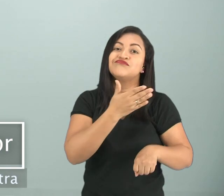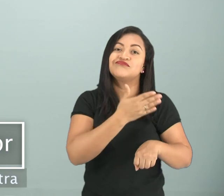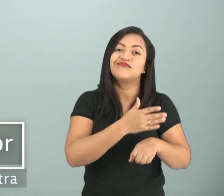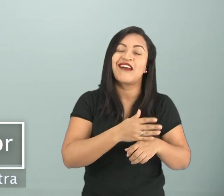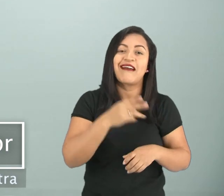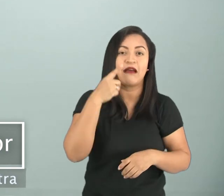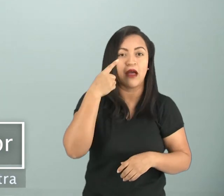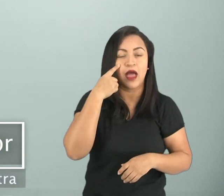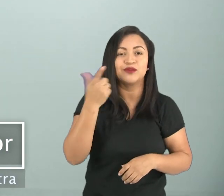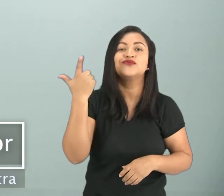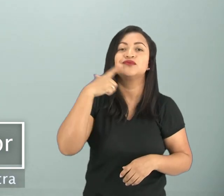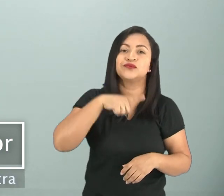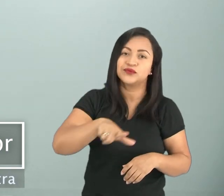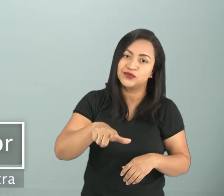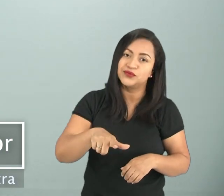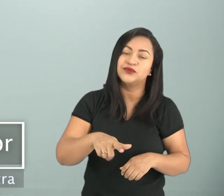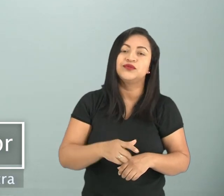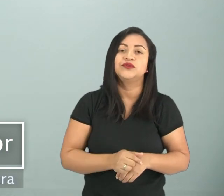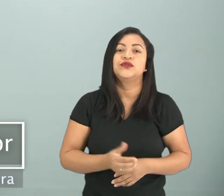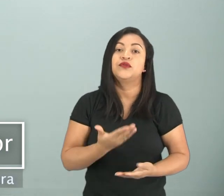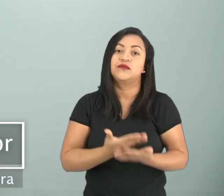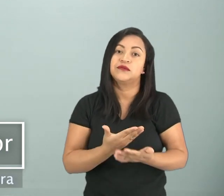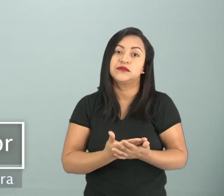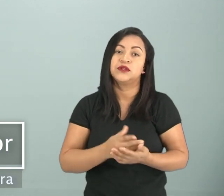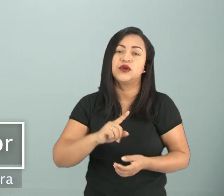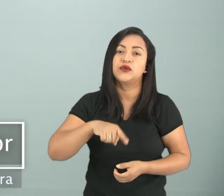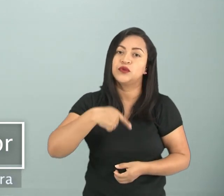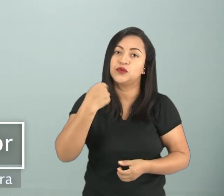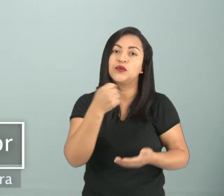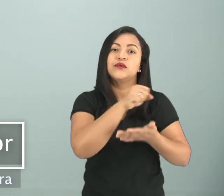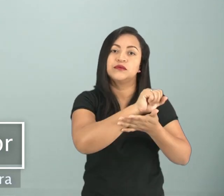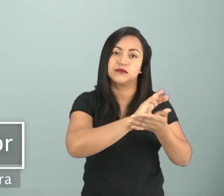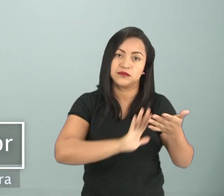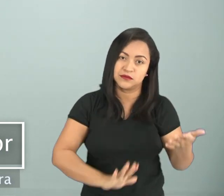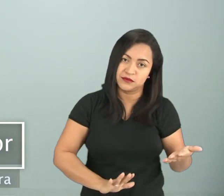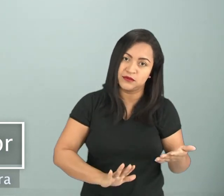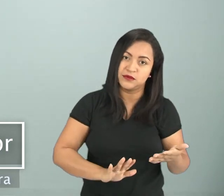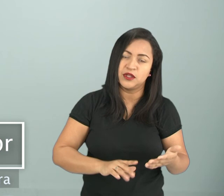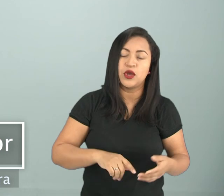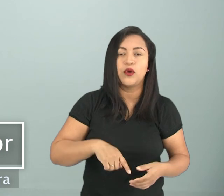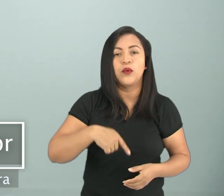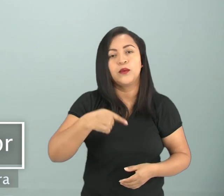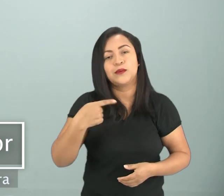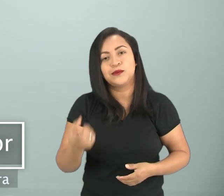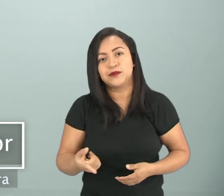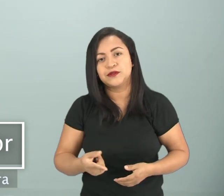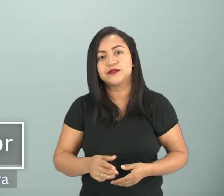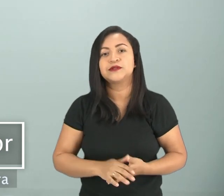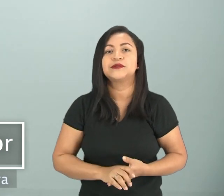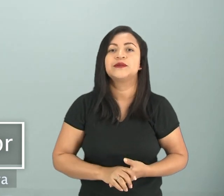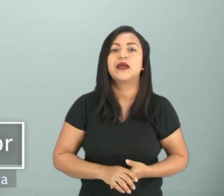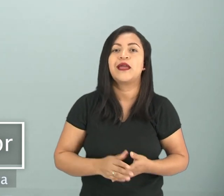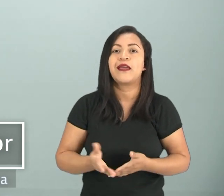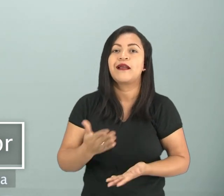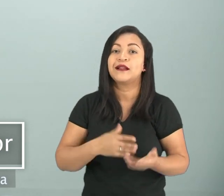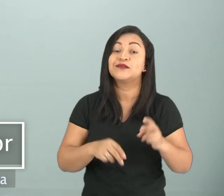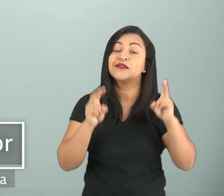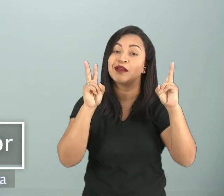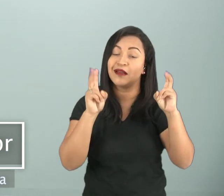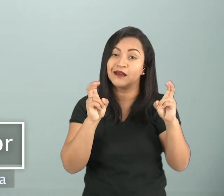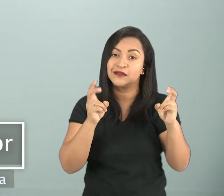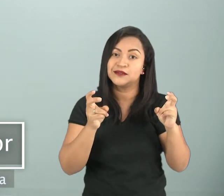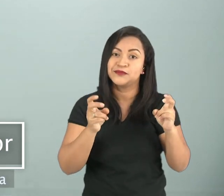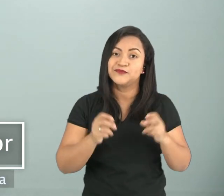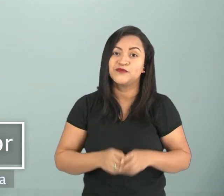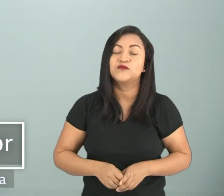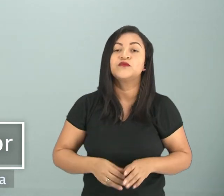essa aula e ter acesso a mais conteúdos relacionados, mais atividades e materiais relacionados a esse